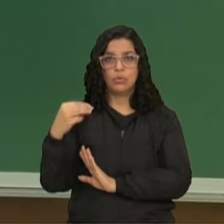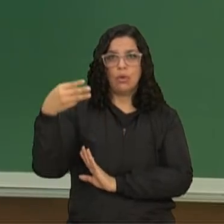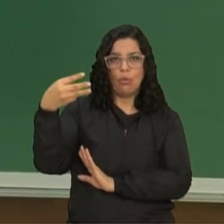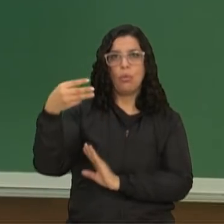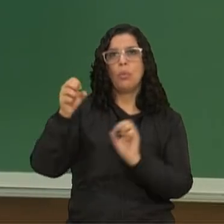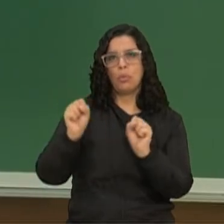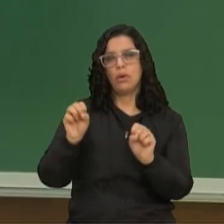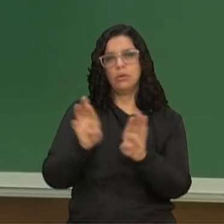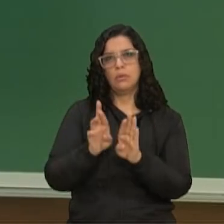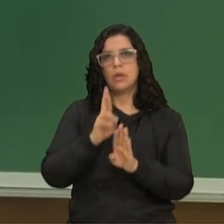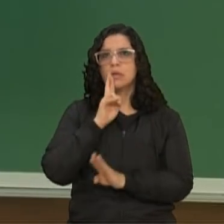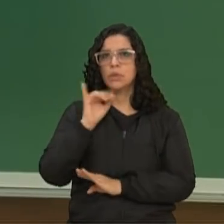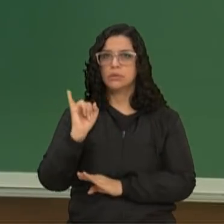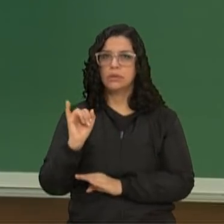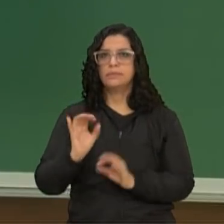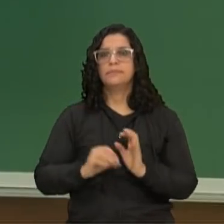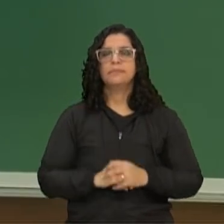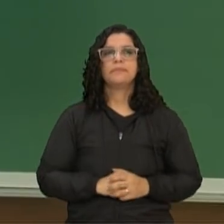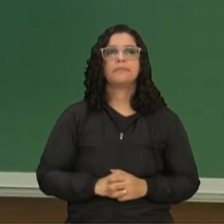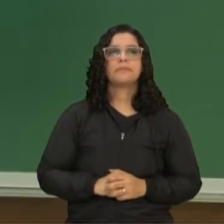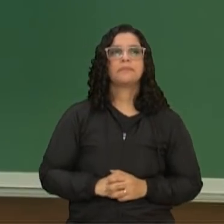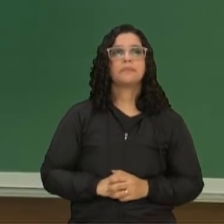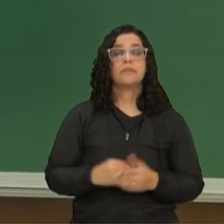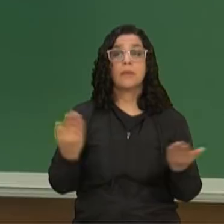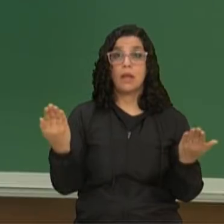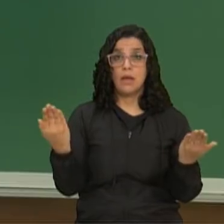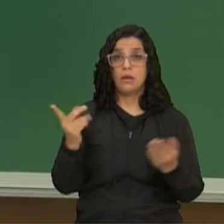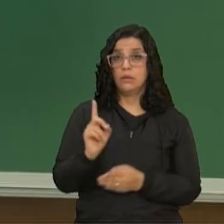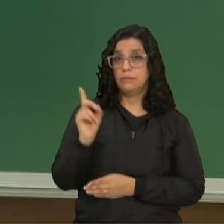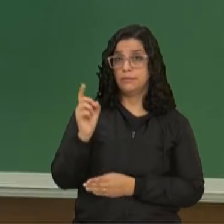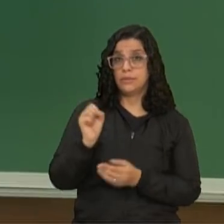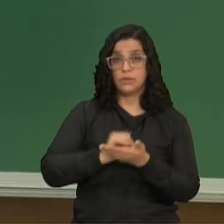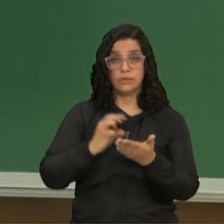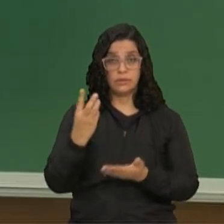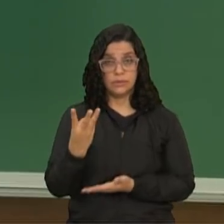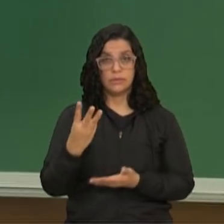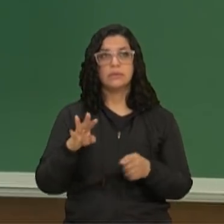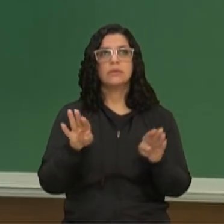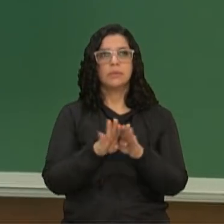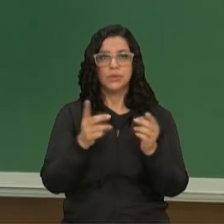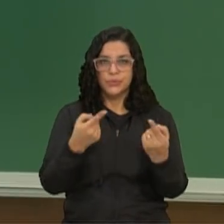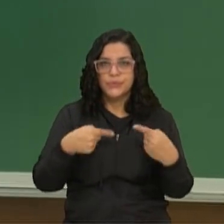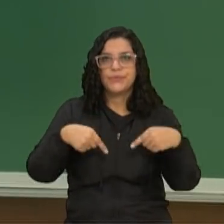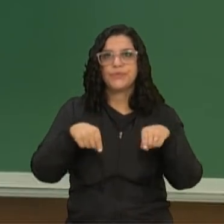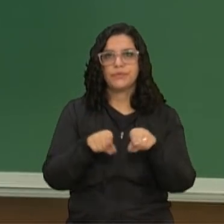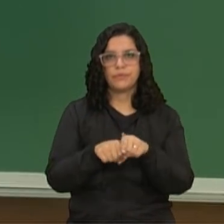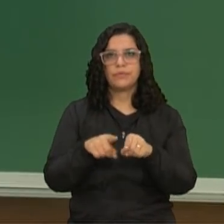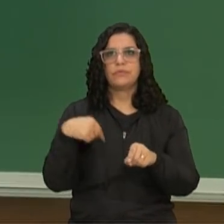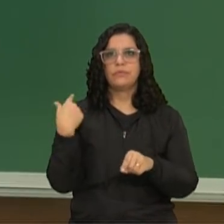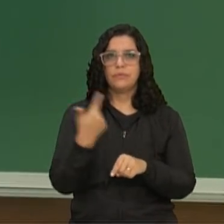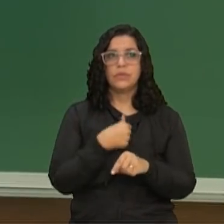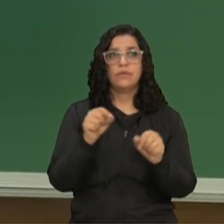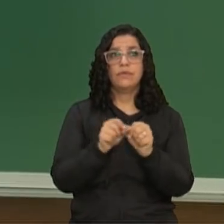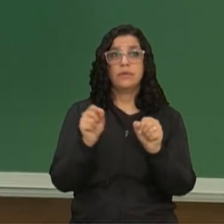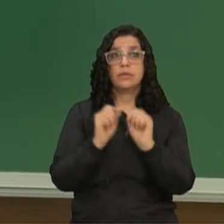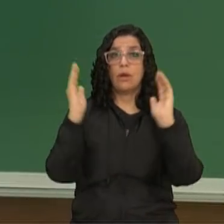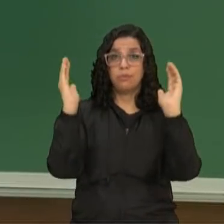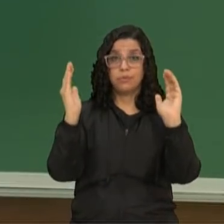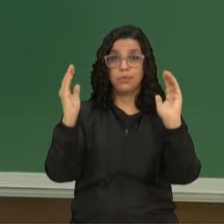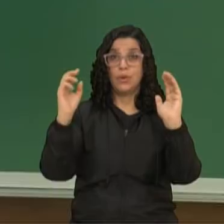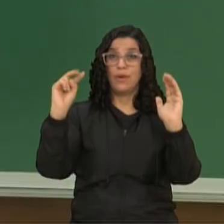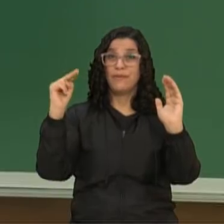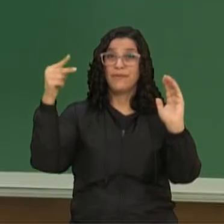ao cubo i. Tranquilo? Vamos para o exercício 3. De novo, ó, a gente vai ter que decompor